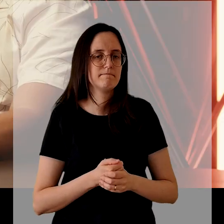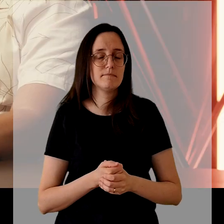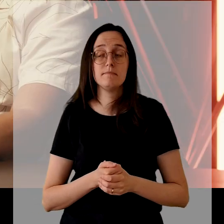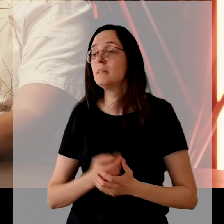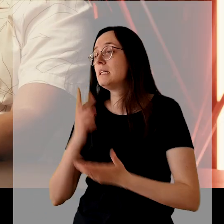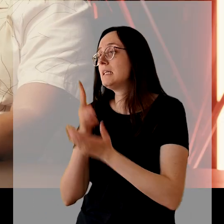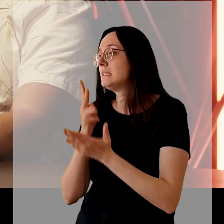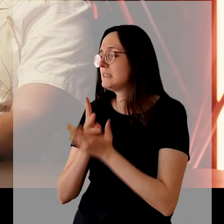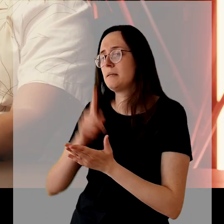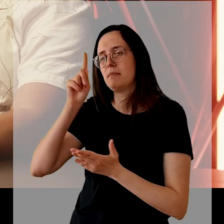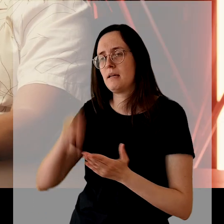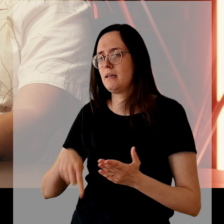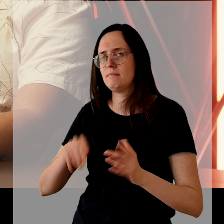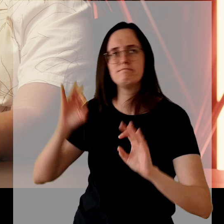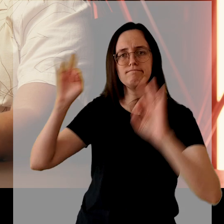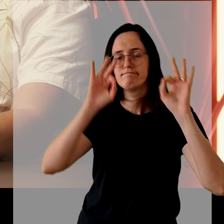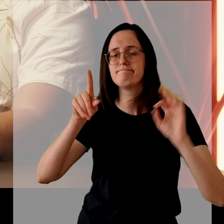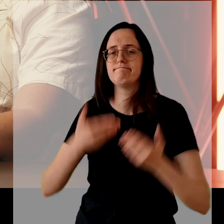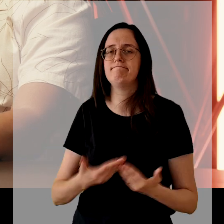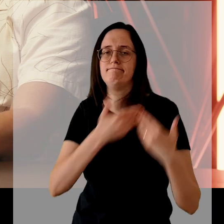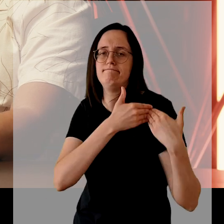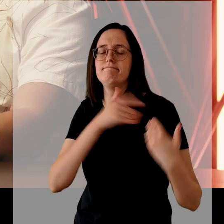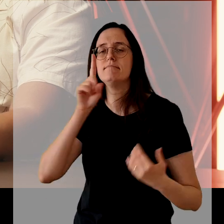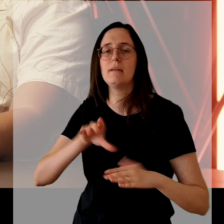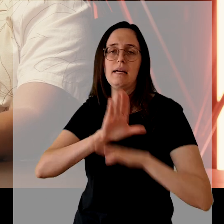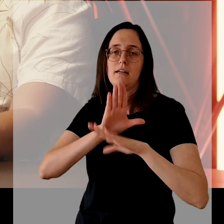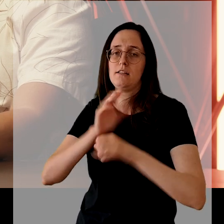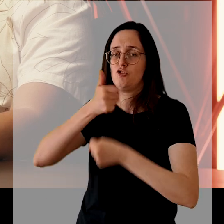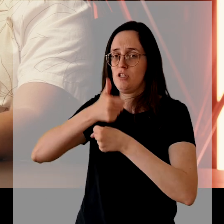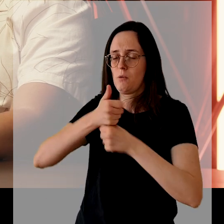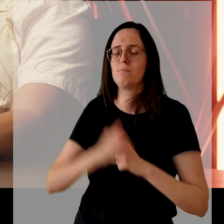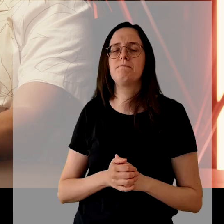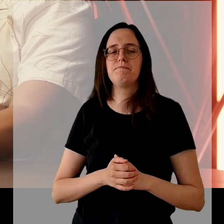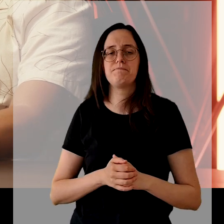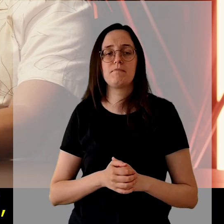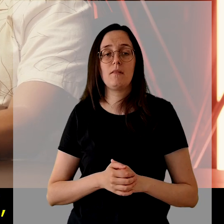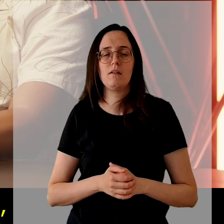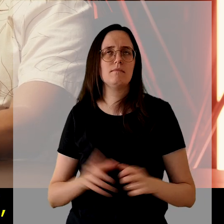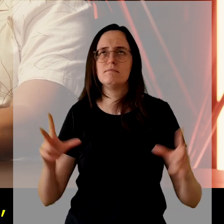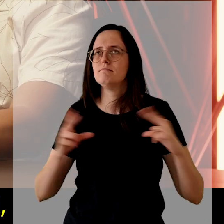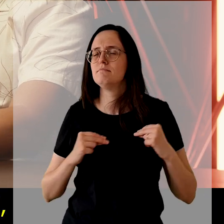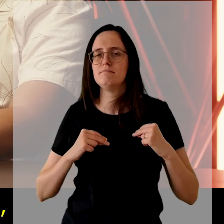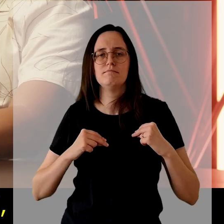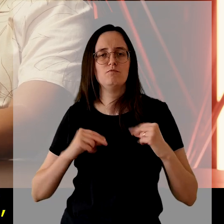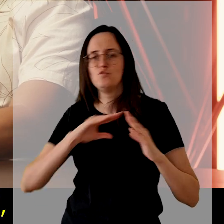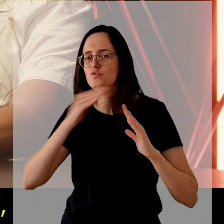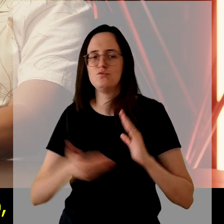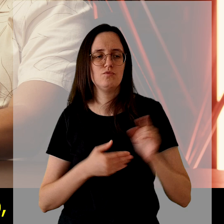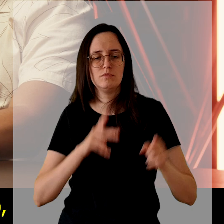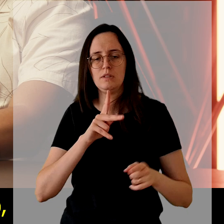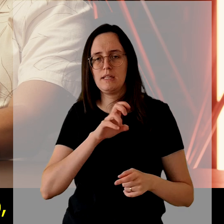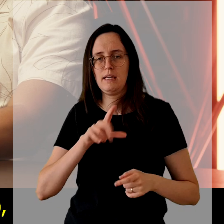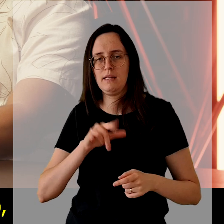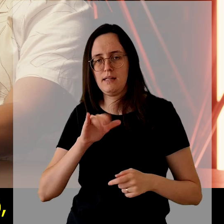sempre uma arquitetura muito difícil, que é responsabilidade da assistência de direção. Aí o mérito total da Kelly Bill,